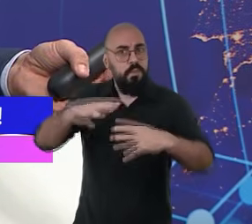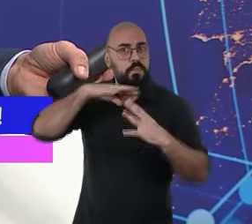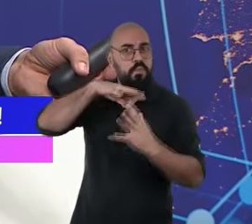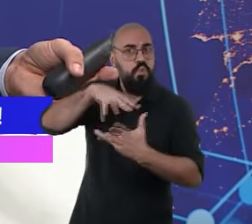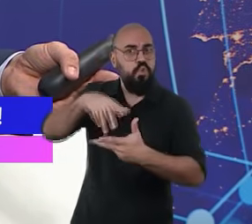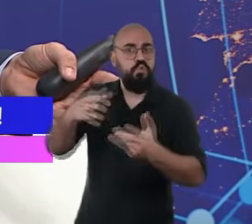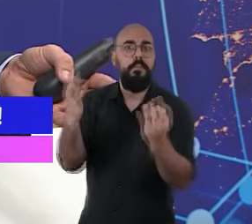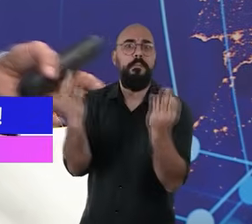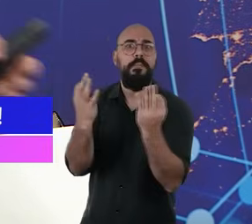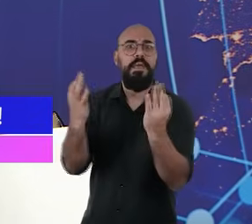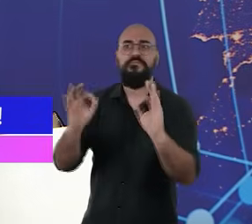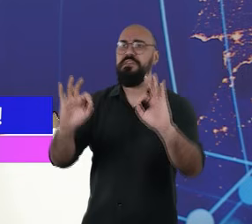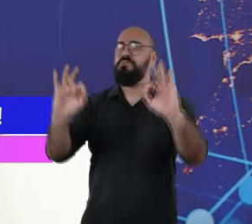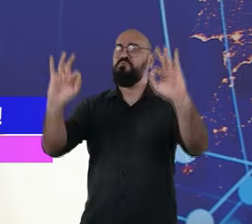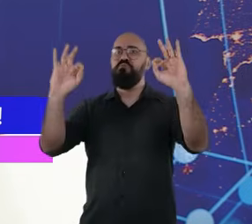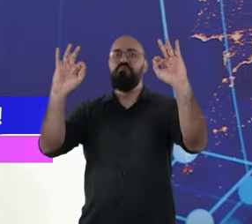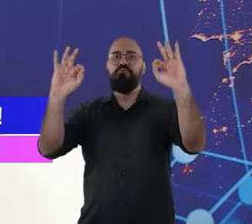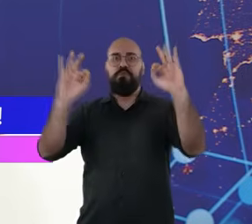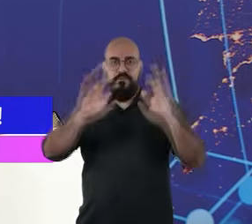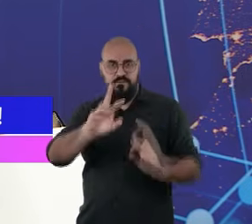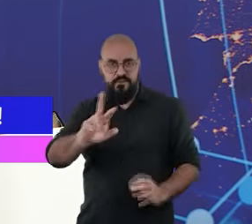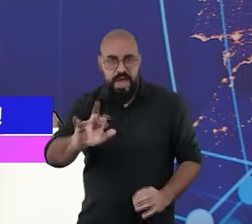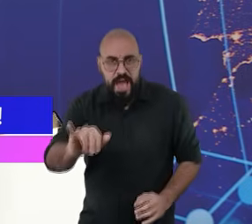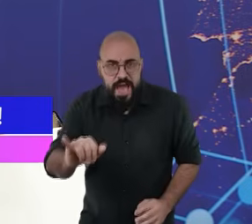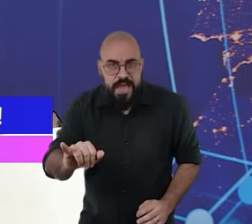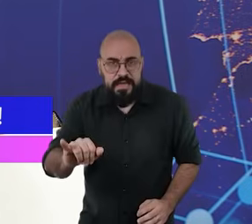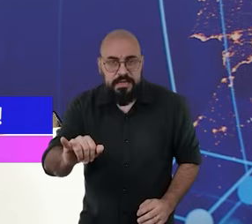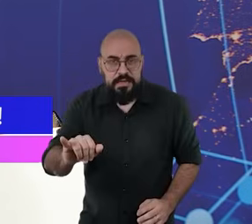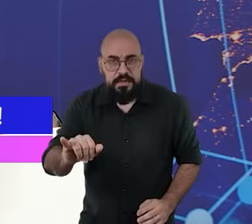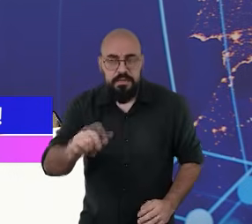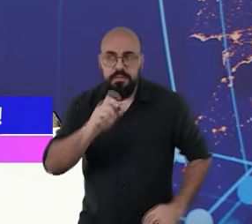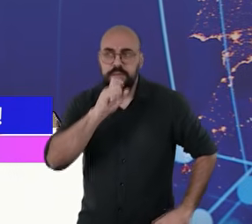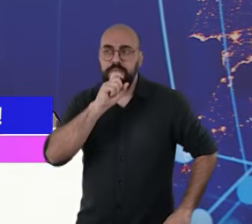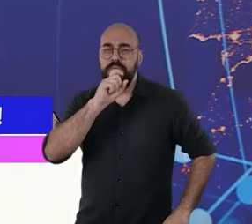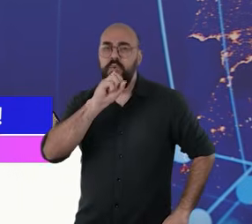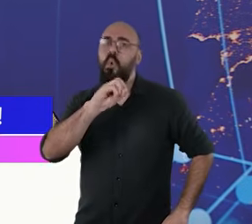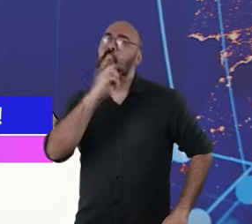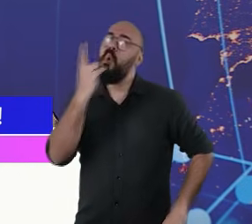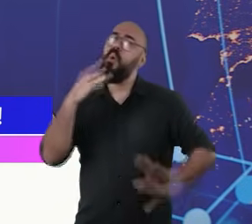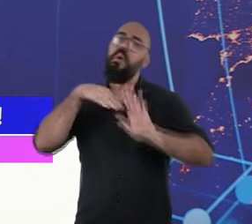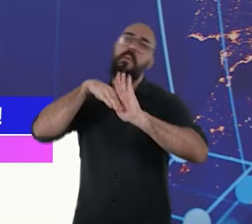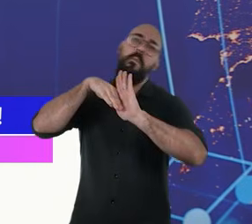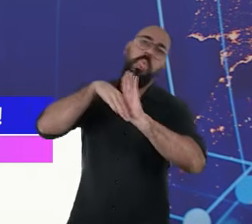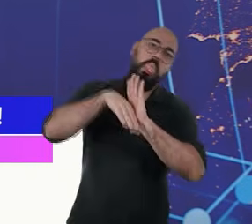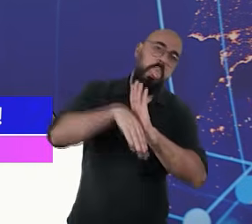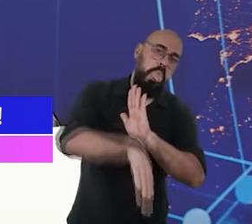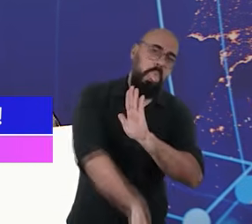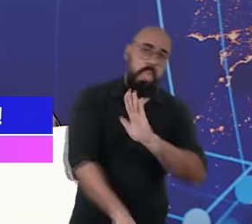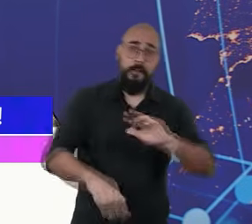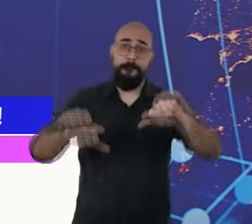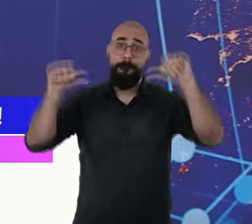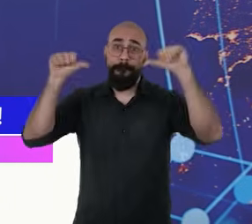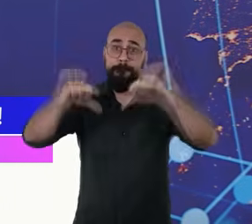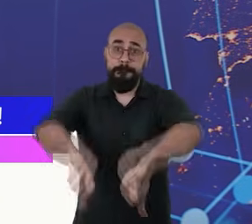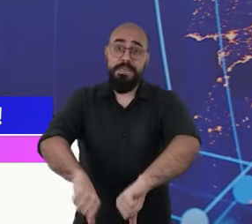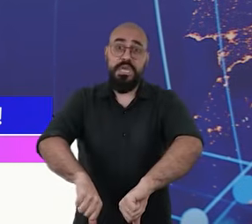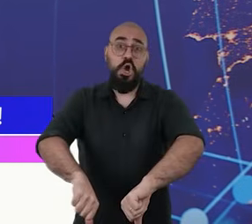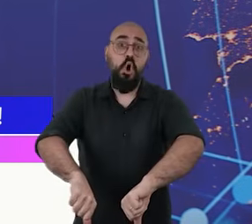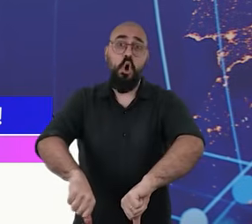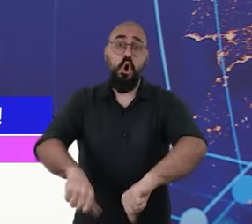perfeição do mundo? Ou estamos caminhando no sentido contrário? O mundo está ficando melhor ou ficando pior?